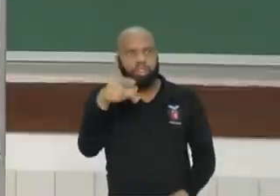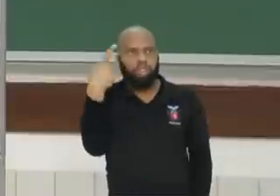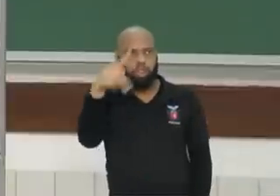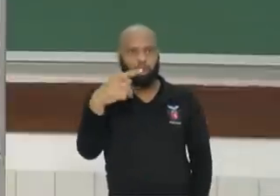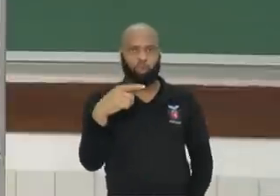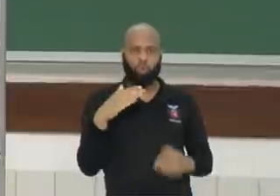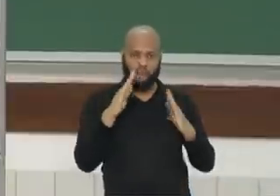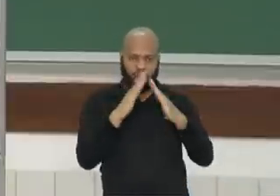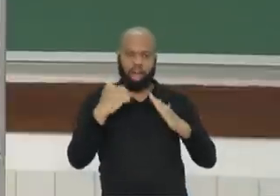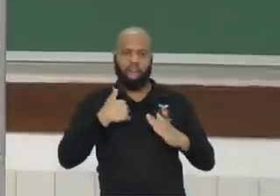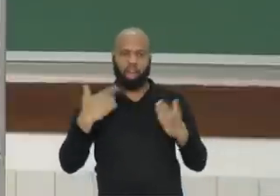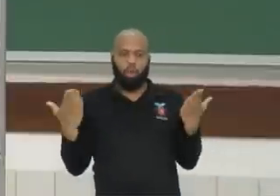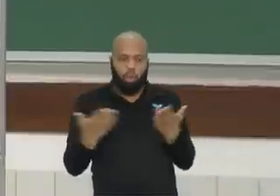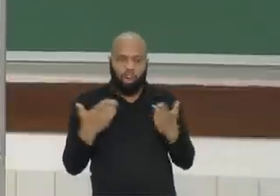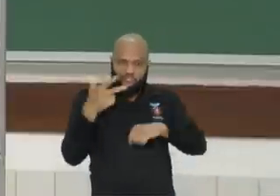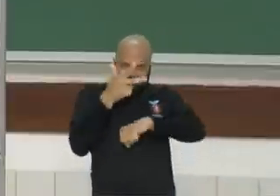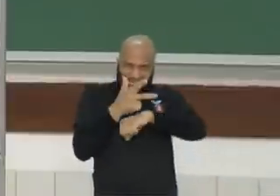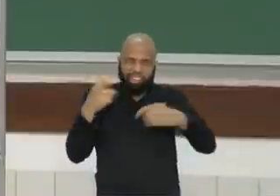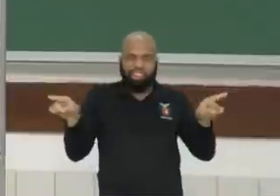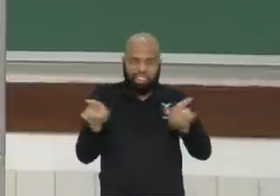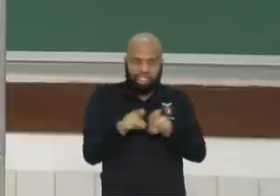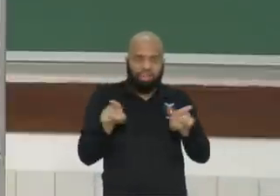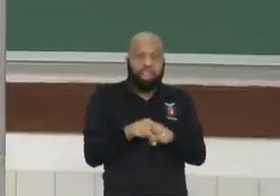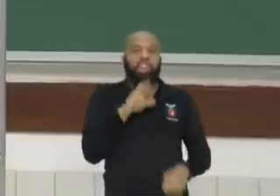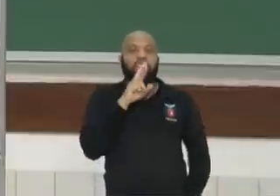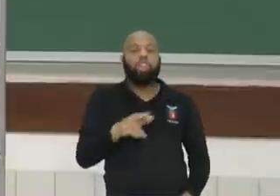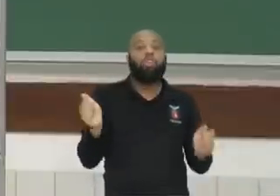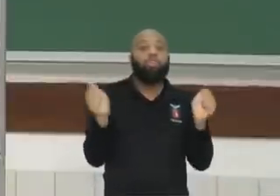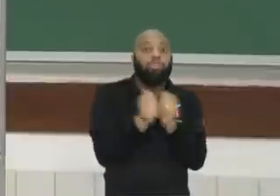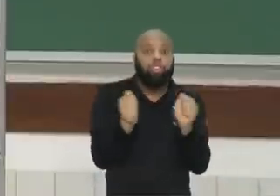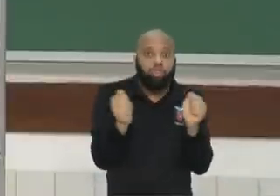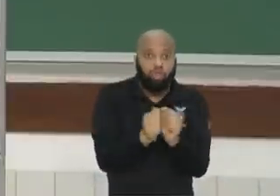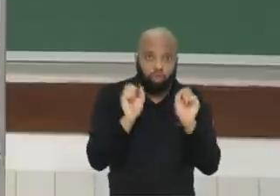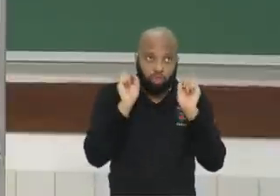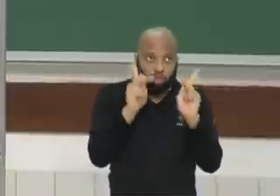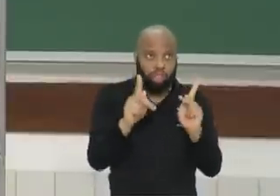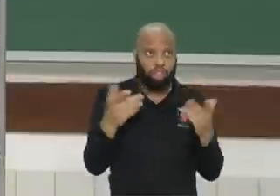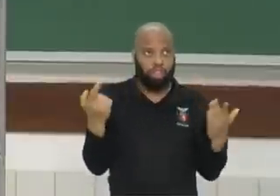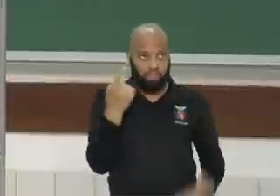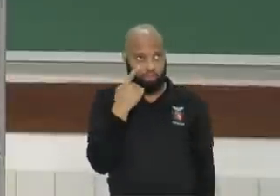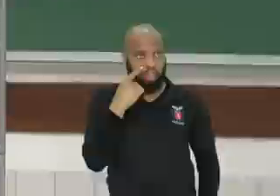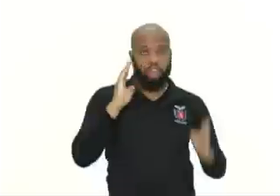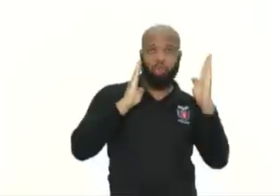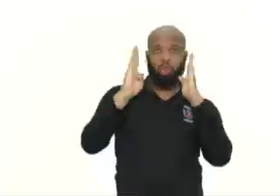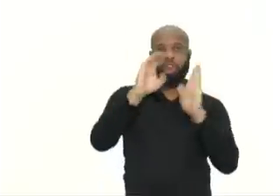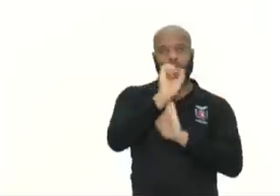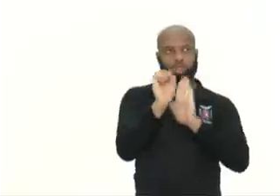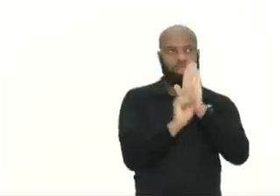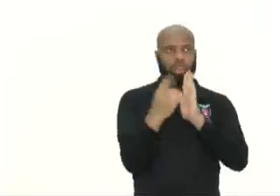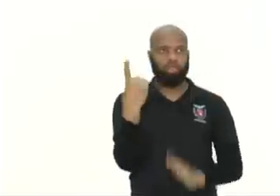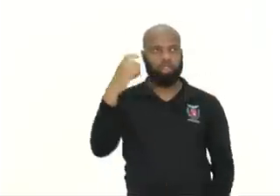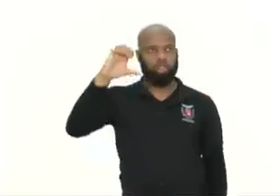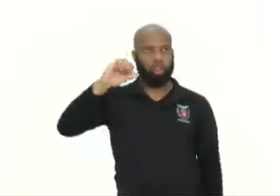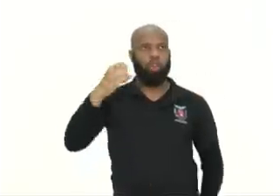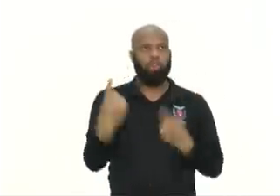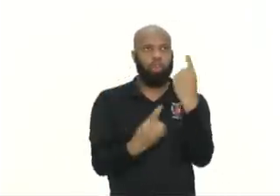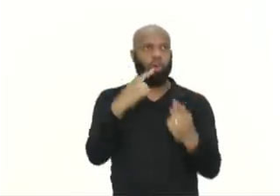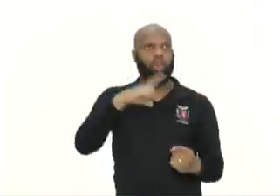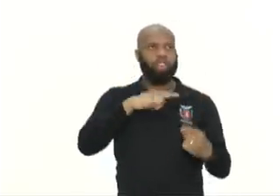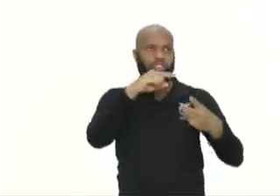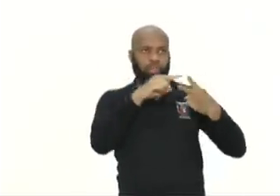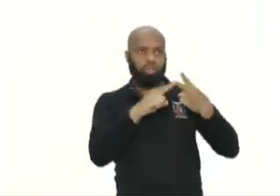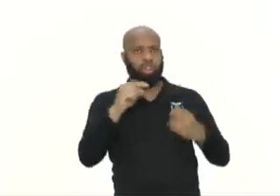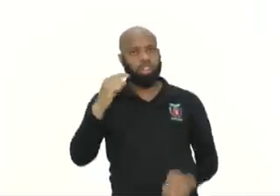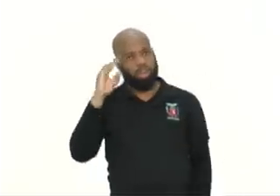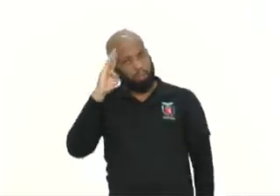casa, eu aqui dentro do estúdio gravando essa aula, a gente resolve juntos, eu e você. Vamos lá, pessoal. Durante o século XIX, quais foram os